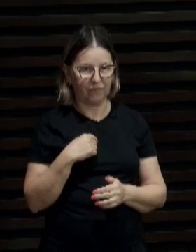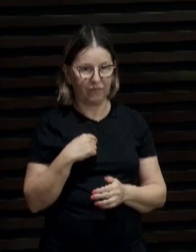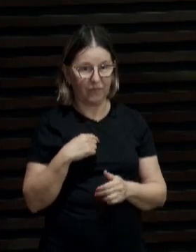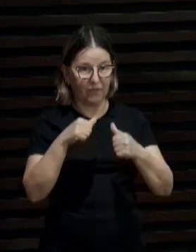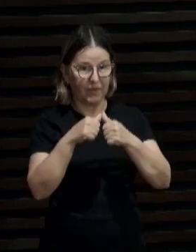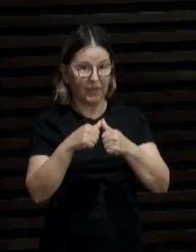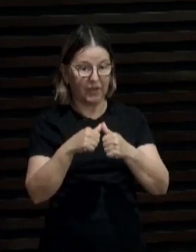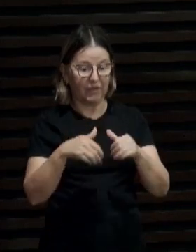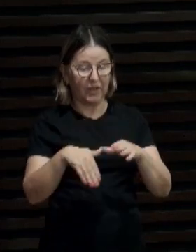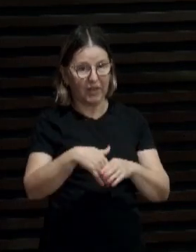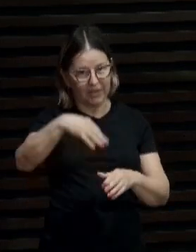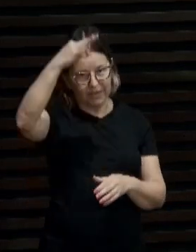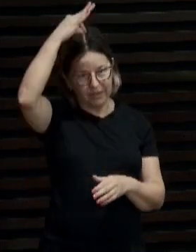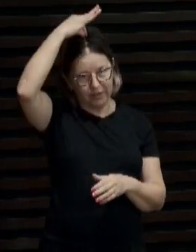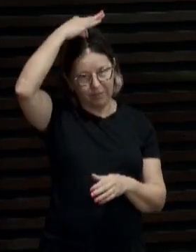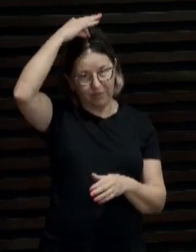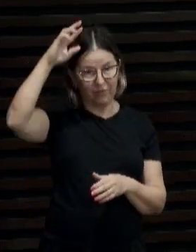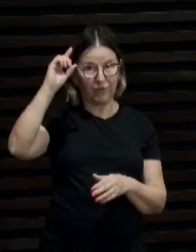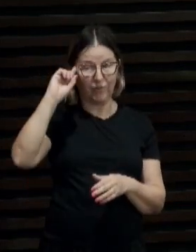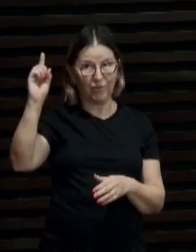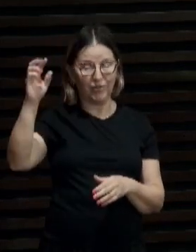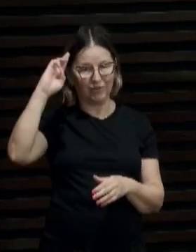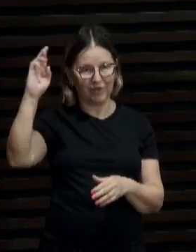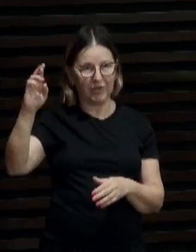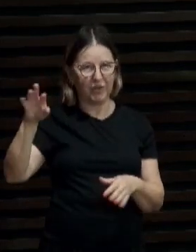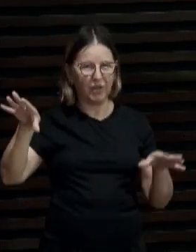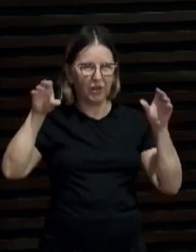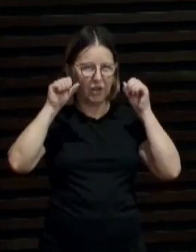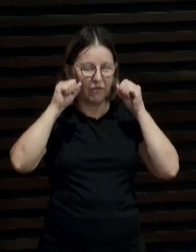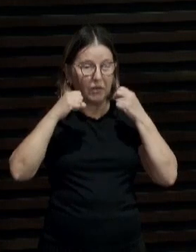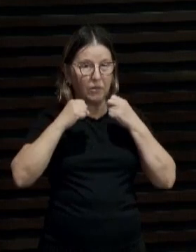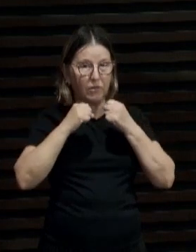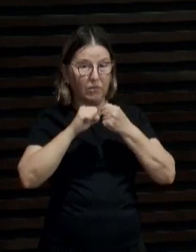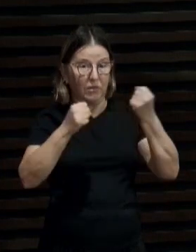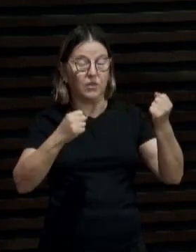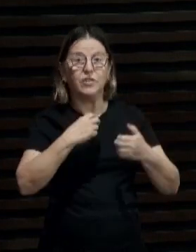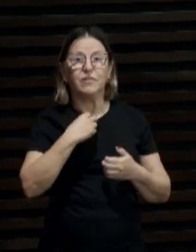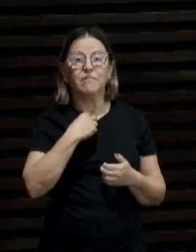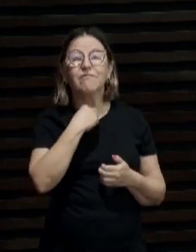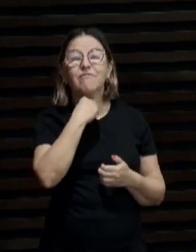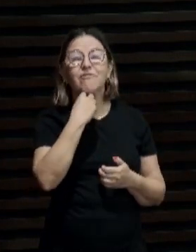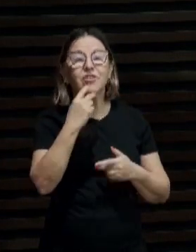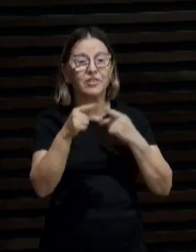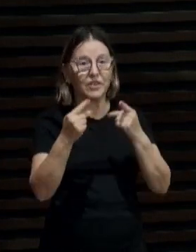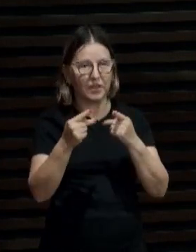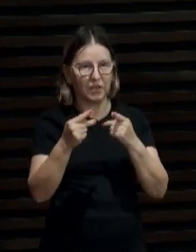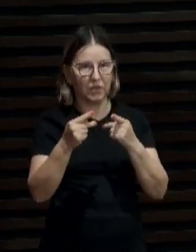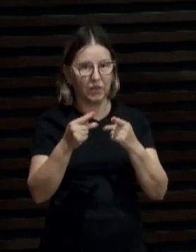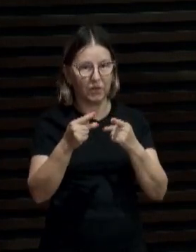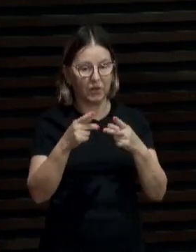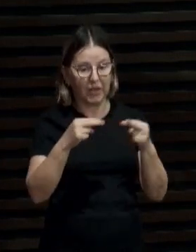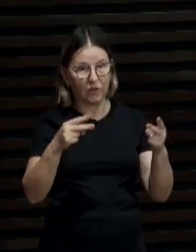Senhor, e eu vi por detrás de mim uma grande voz, como de trombeta, dizendo: O que vês, escreve em